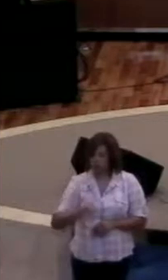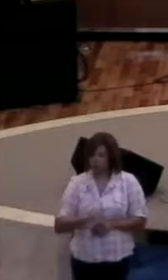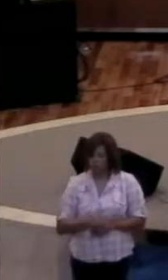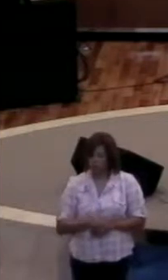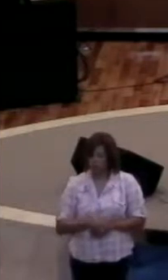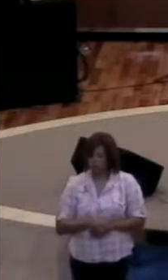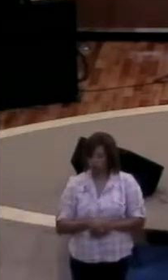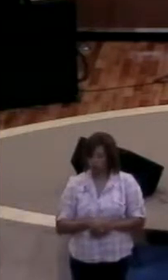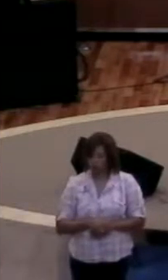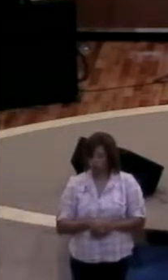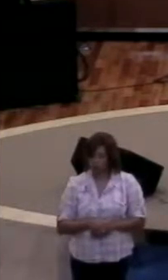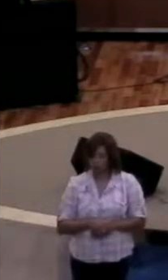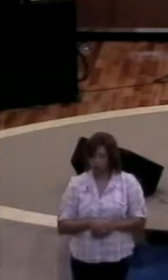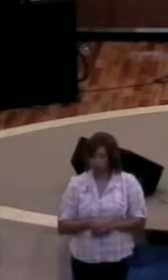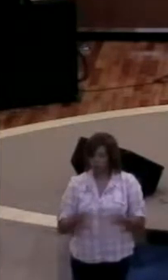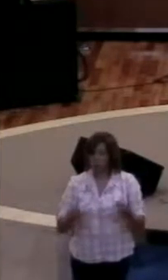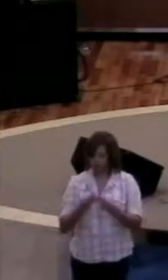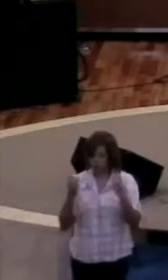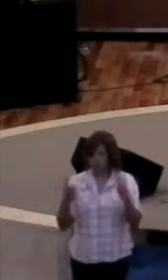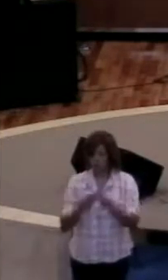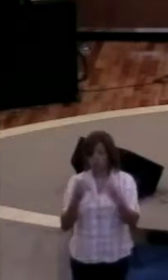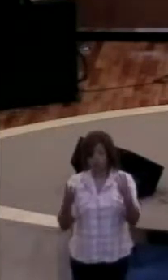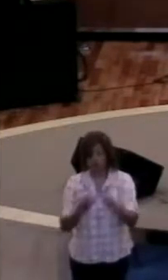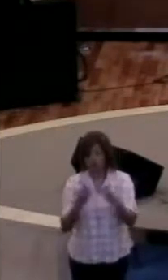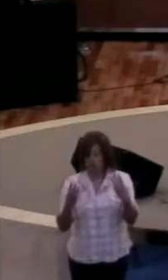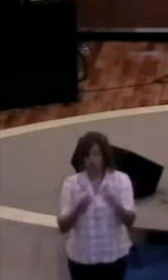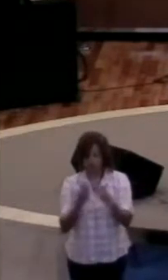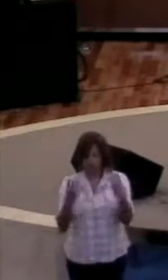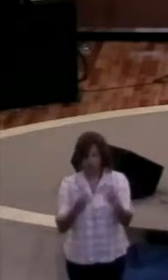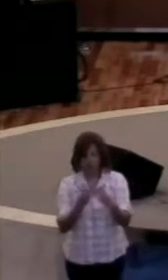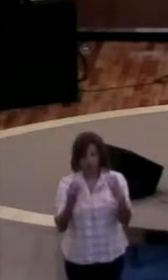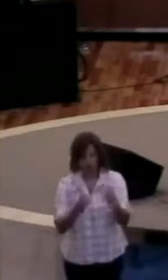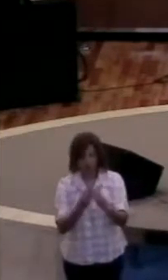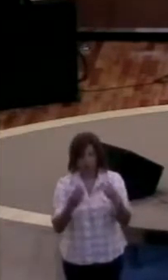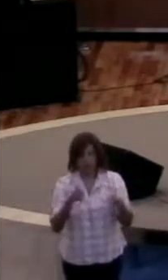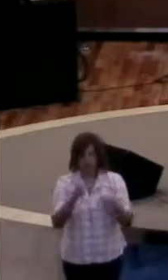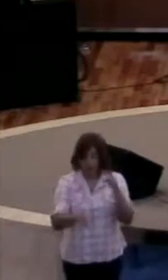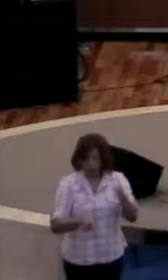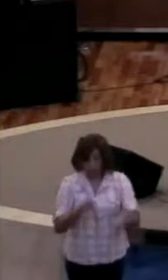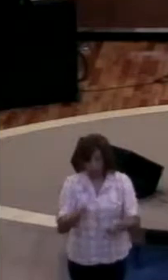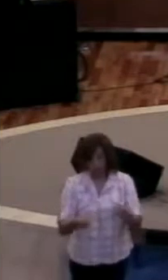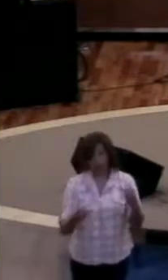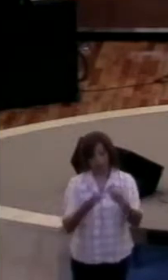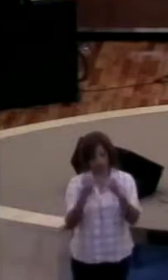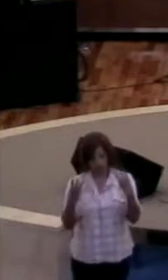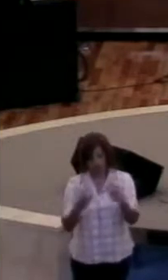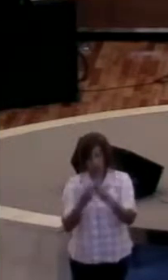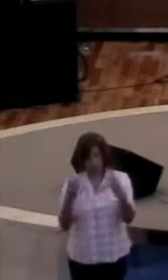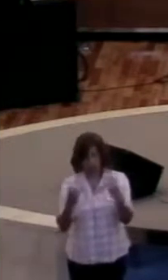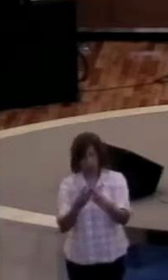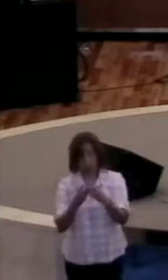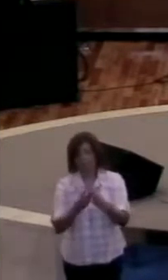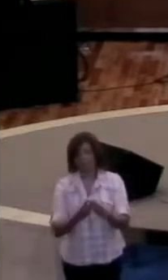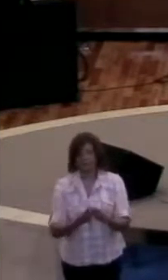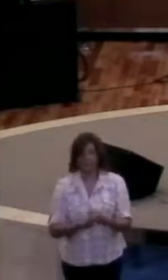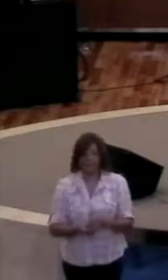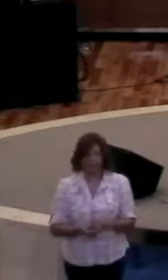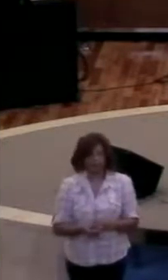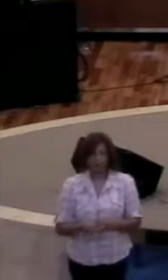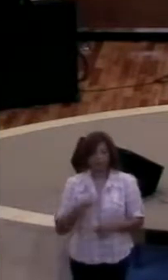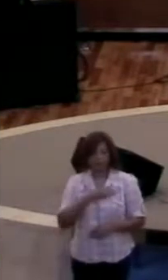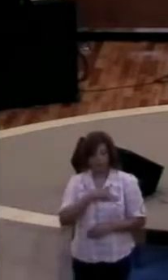Mateus tinha uma profissão muito ingrata, uma profissão que não era bem vista perante os seus conterrâneos.